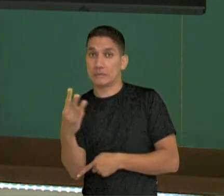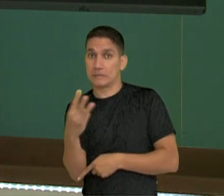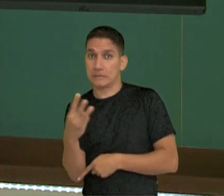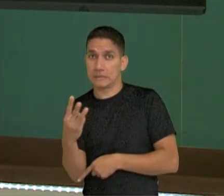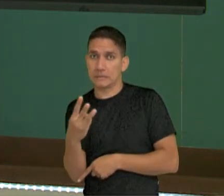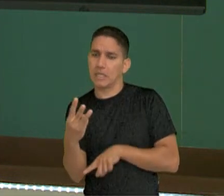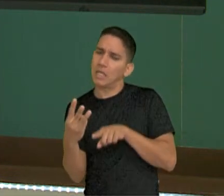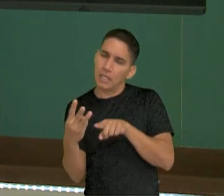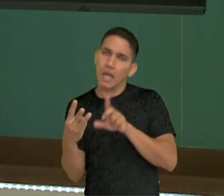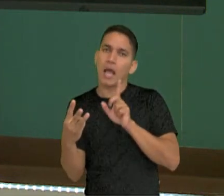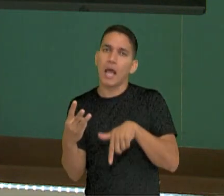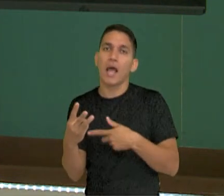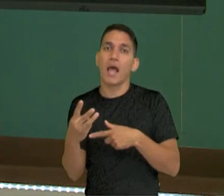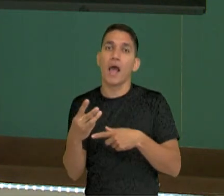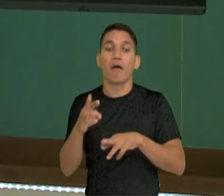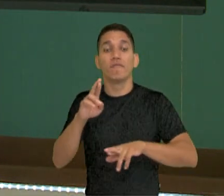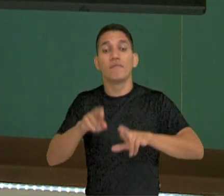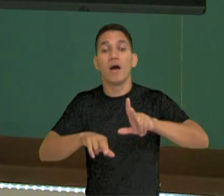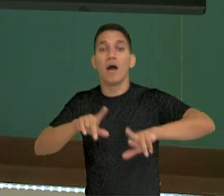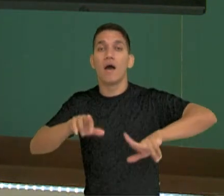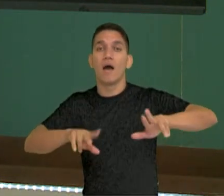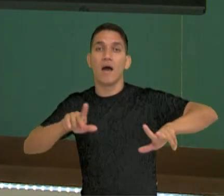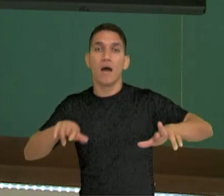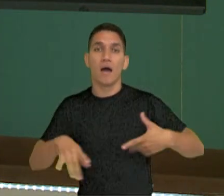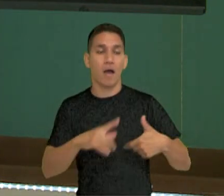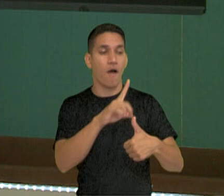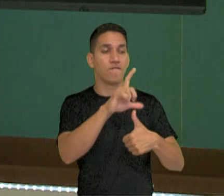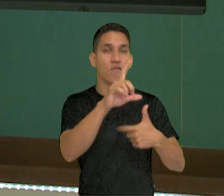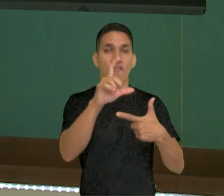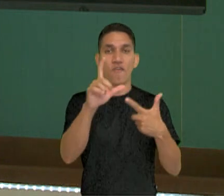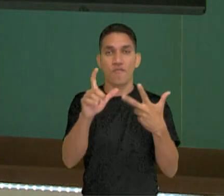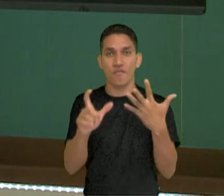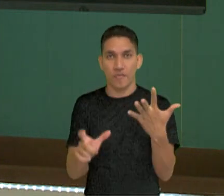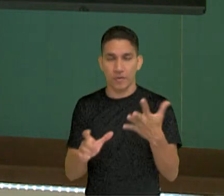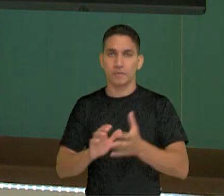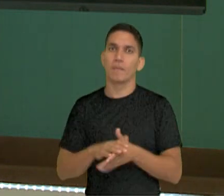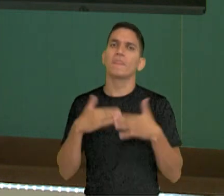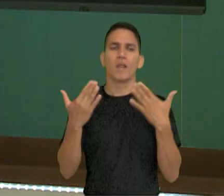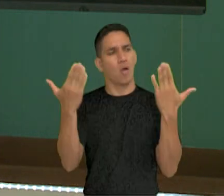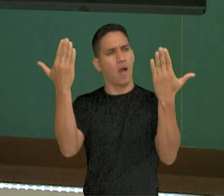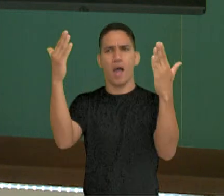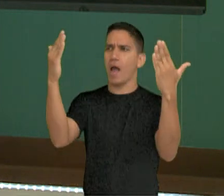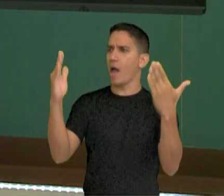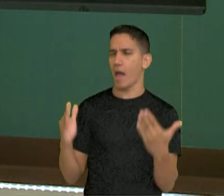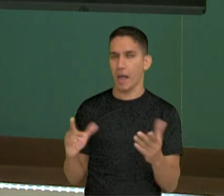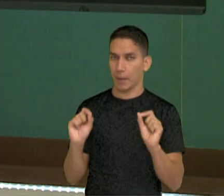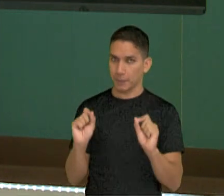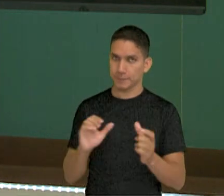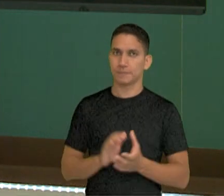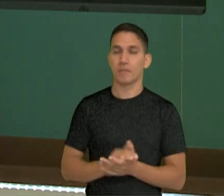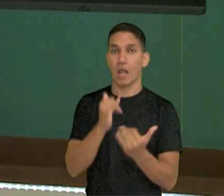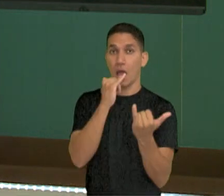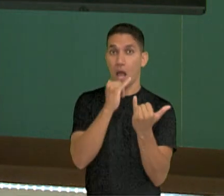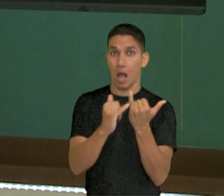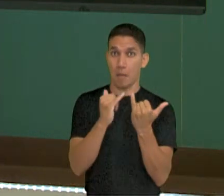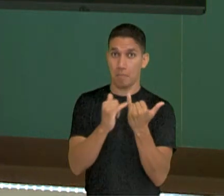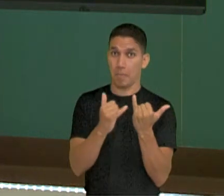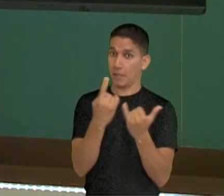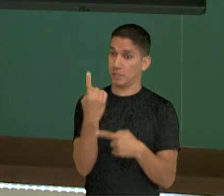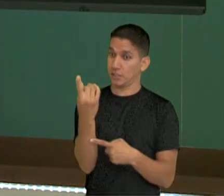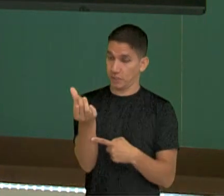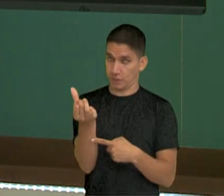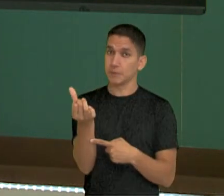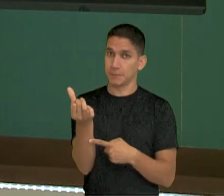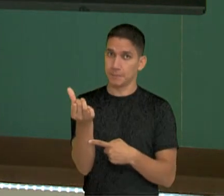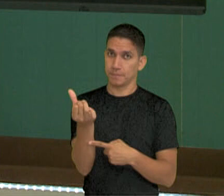11,33, o valor da variância dessas fotos. Então, vamos dar uma analisada aqui. A média aritmética deu